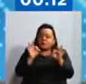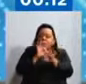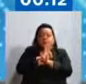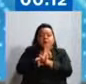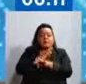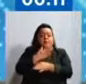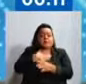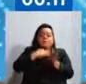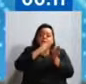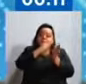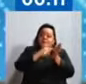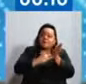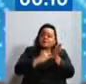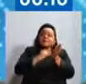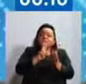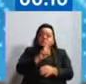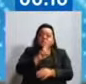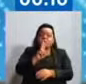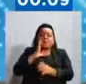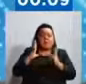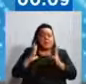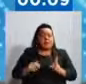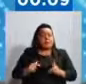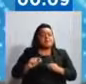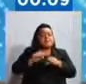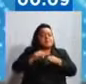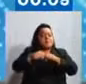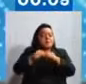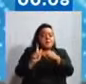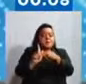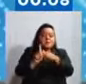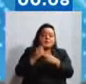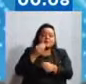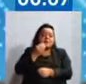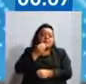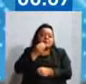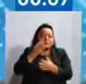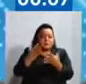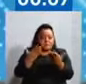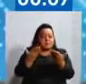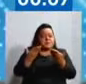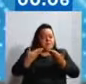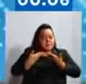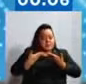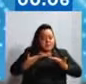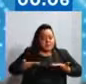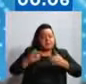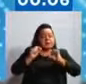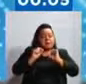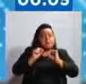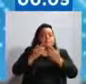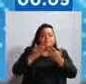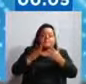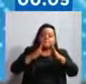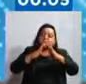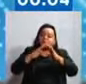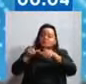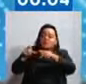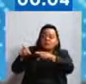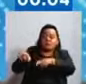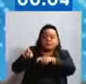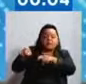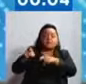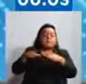sou ficha limpa, sou formado em gestão, eu tenho conhecimento, me dão uma oportunidade, me dão uma oportunidade, pessoal que mora na cidade, na área rural,